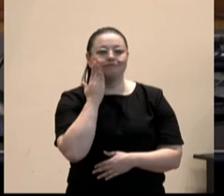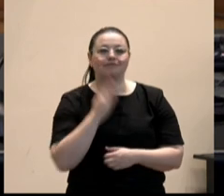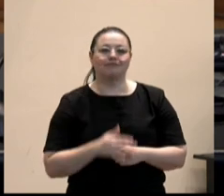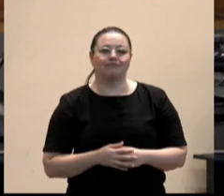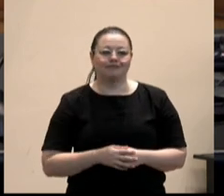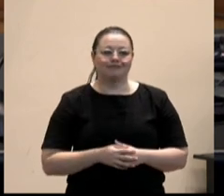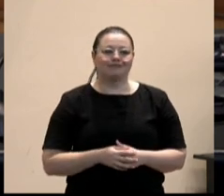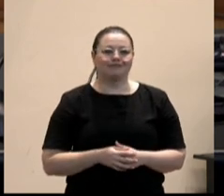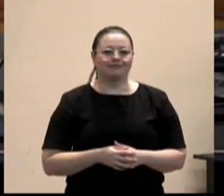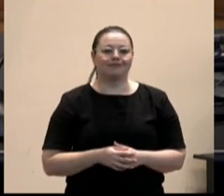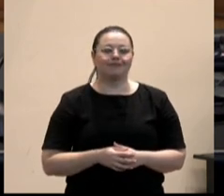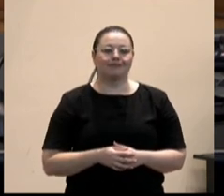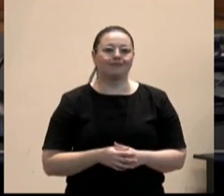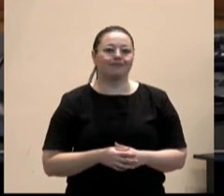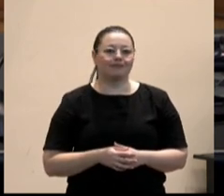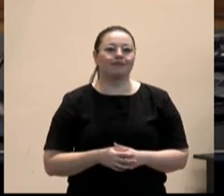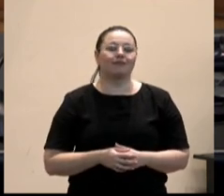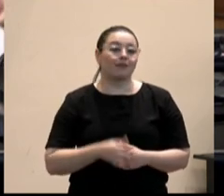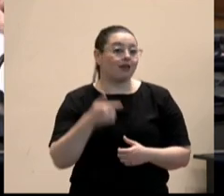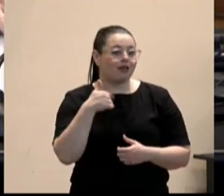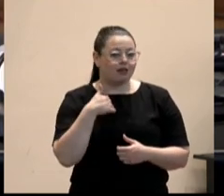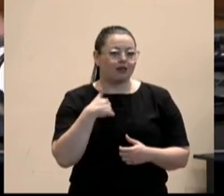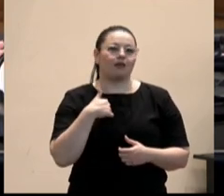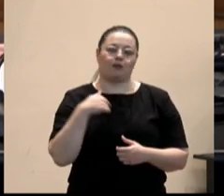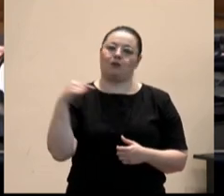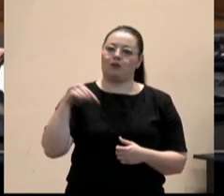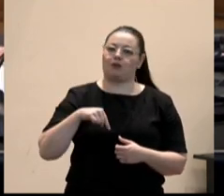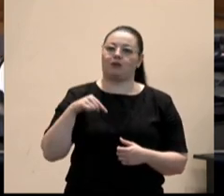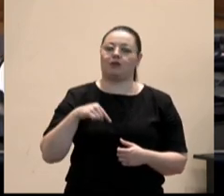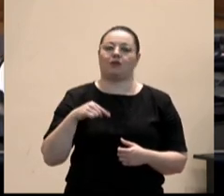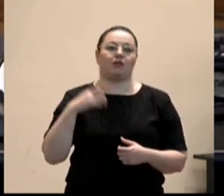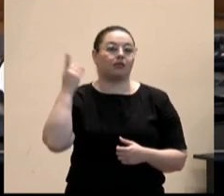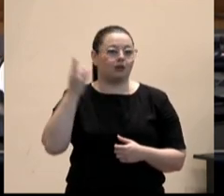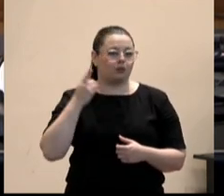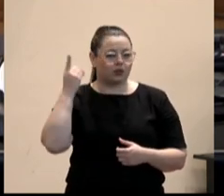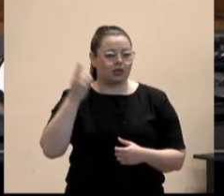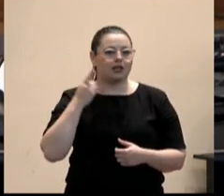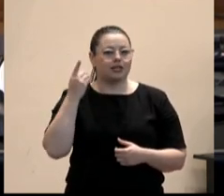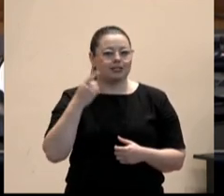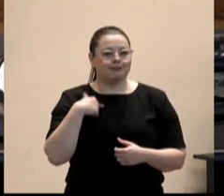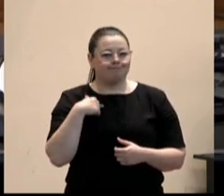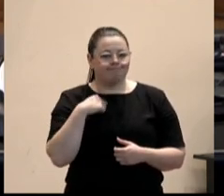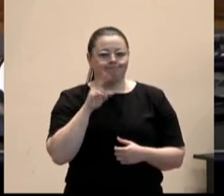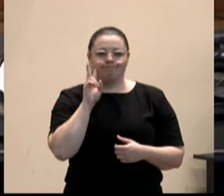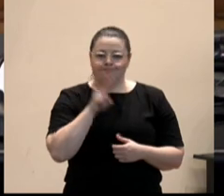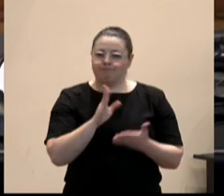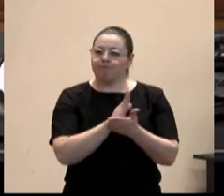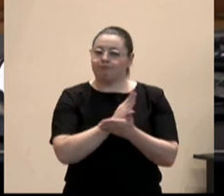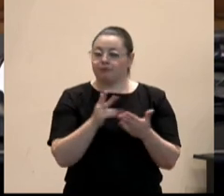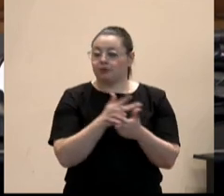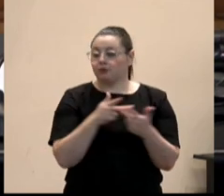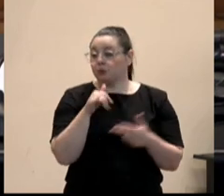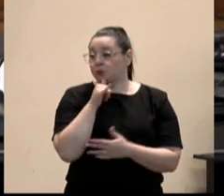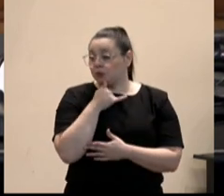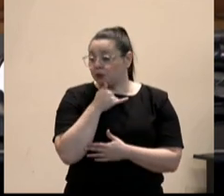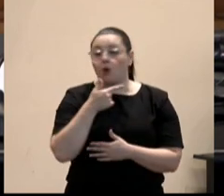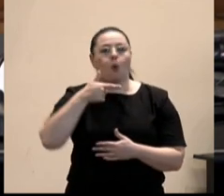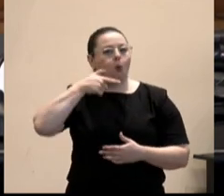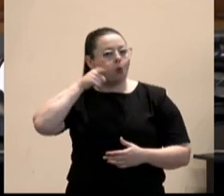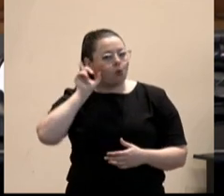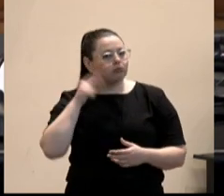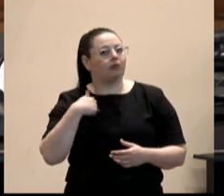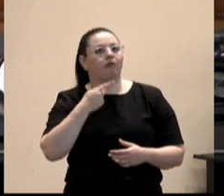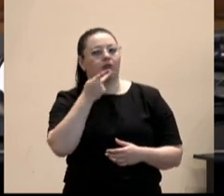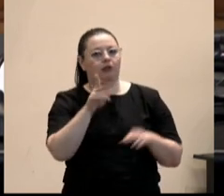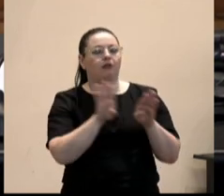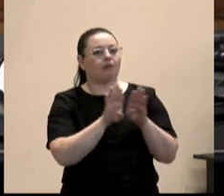Eu presenciei aqui como deputada situações muito tristes. Falei ontem já da perseguição dos